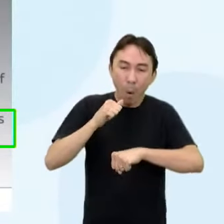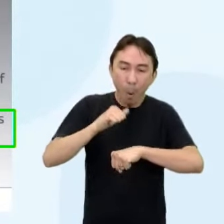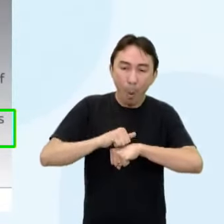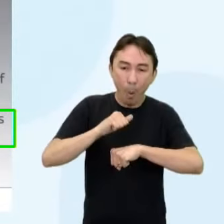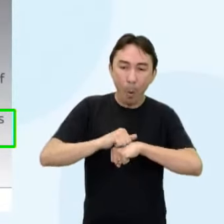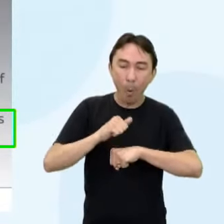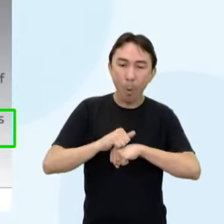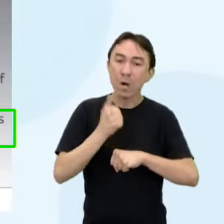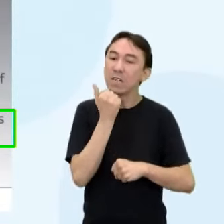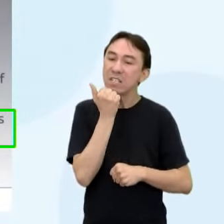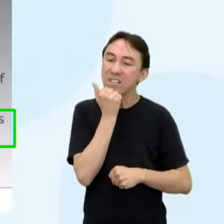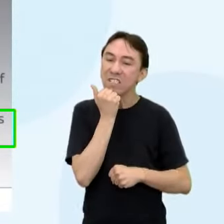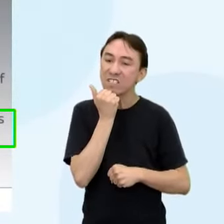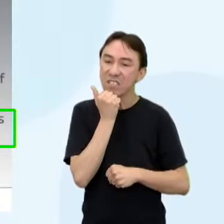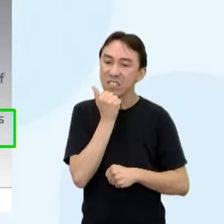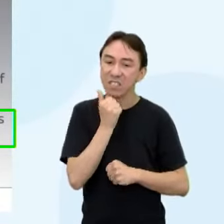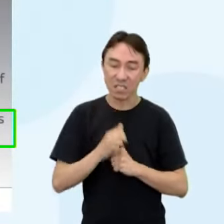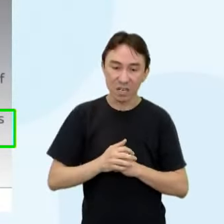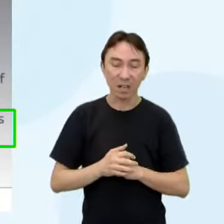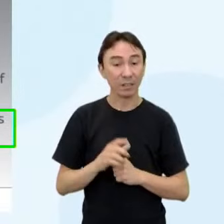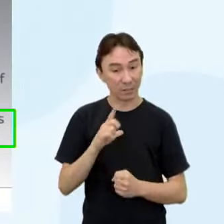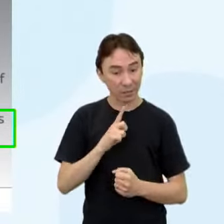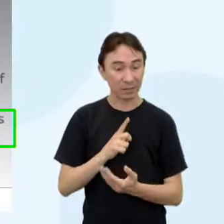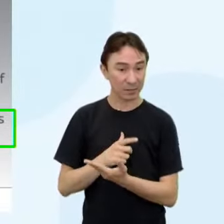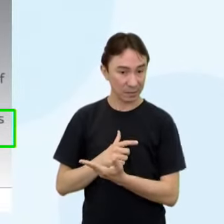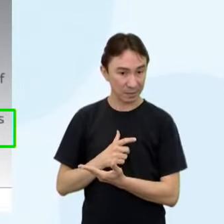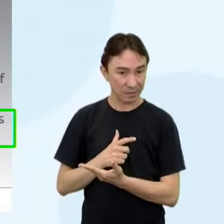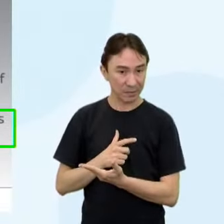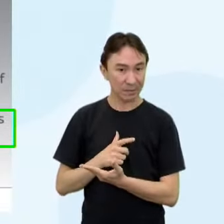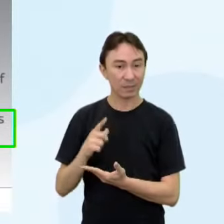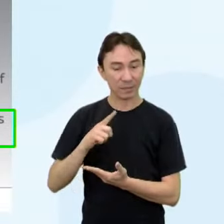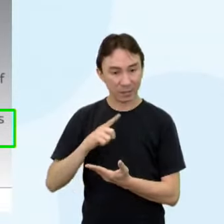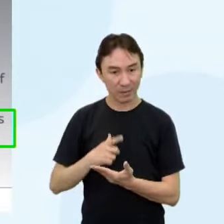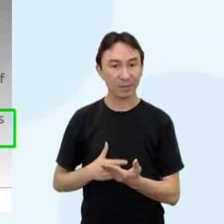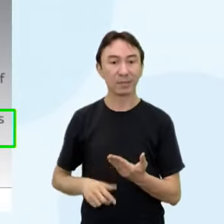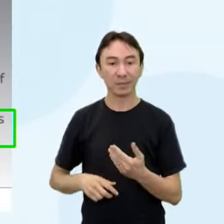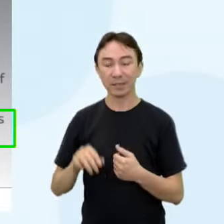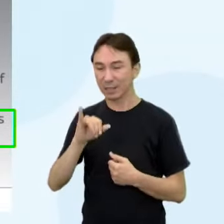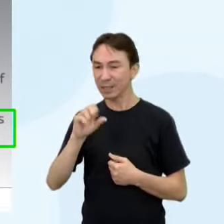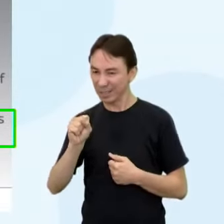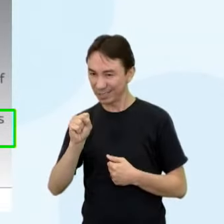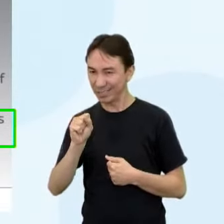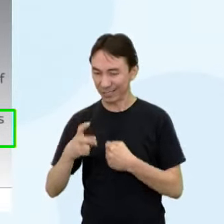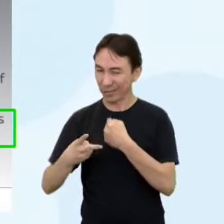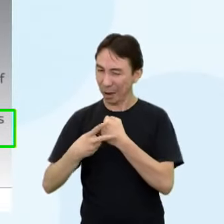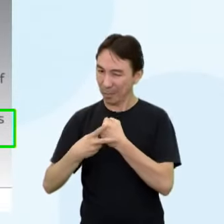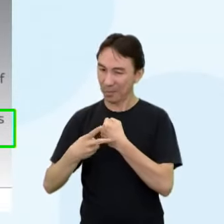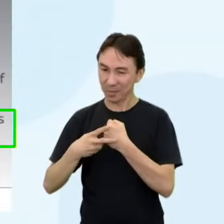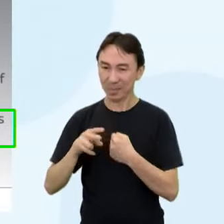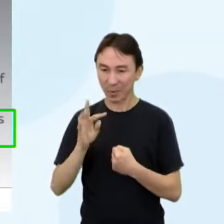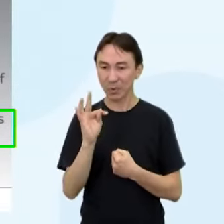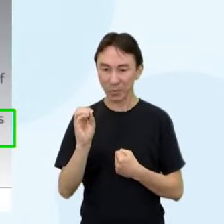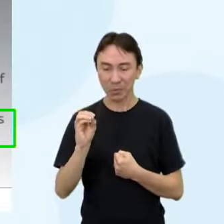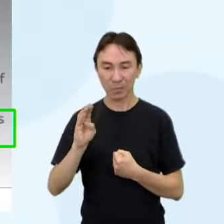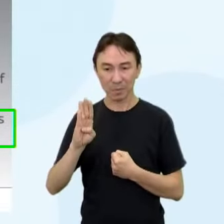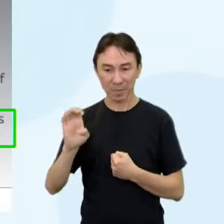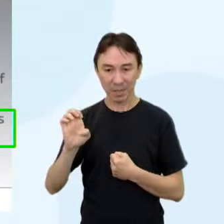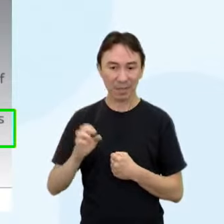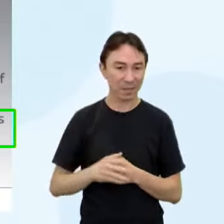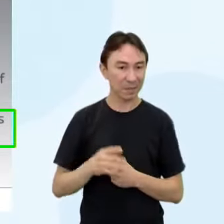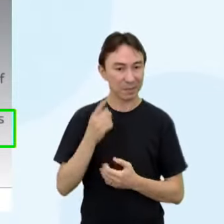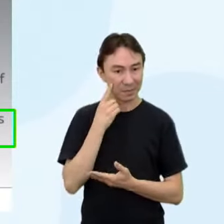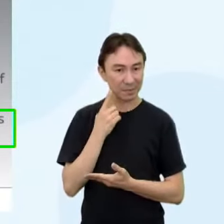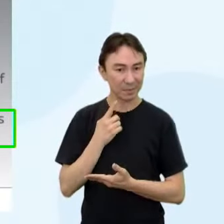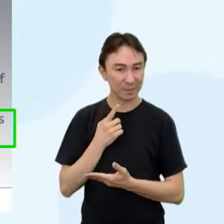nosso glossário, is, de novo, ó, verbo to be mais outro verbinho com ed. Is surrounded, ele é